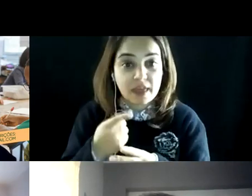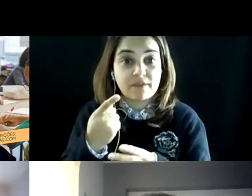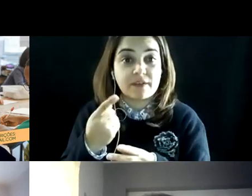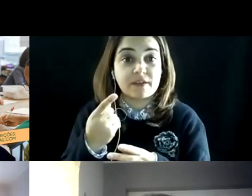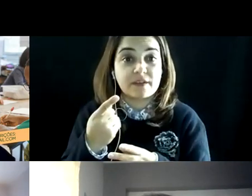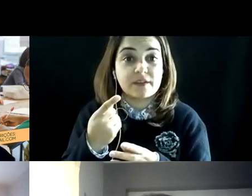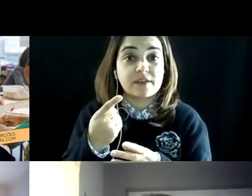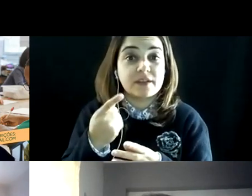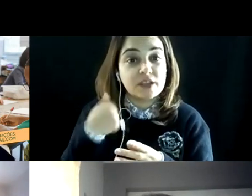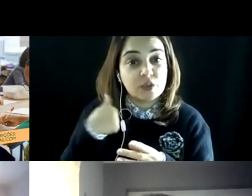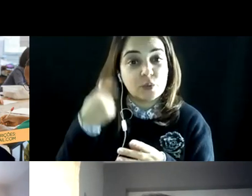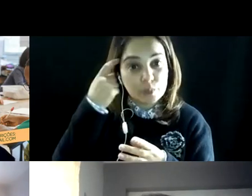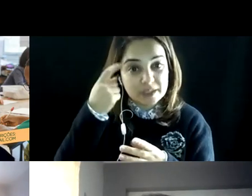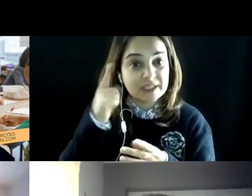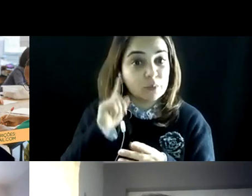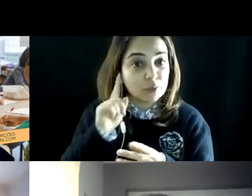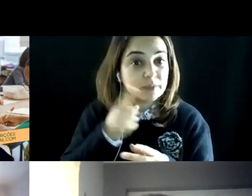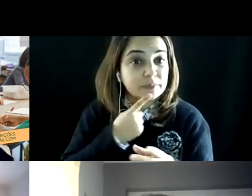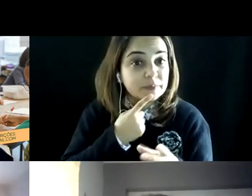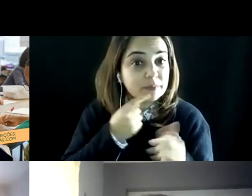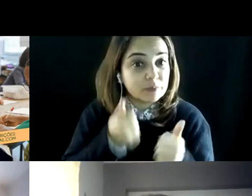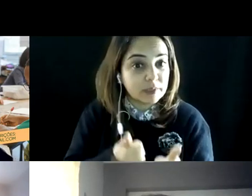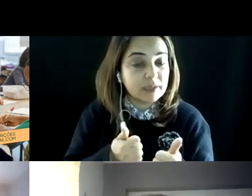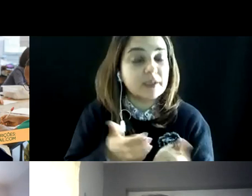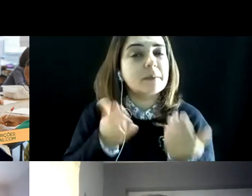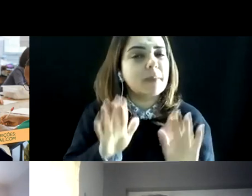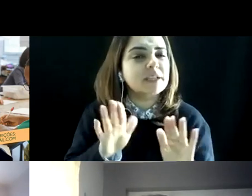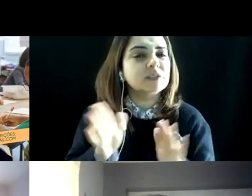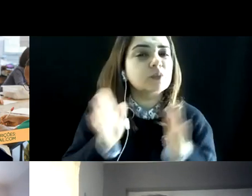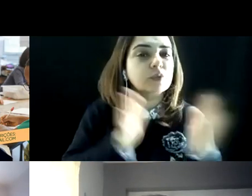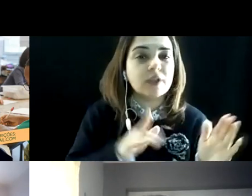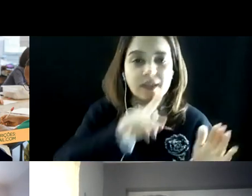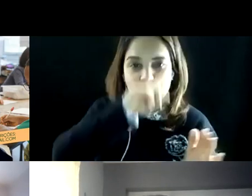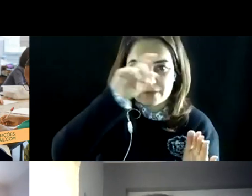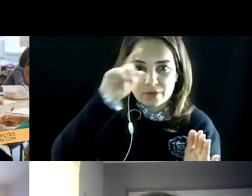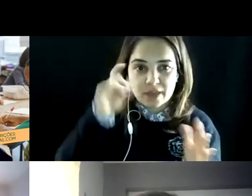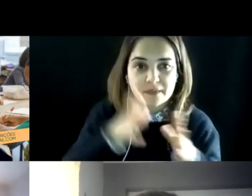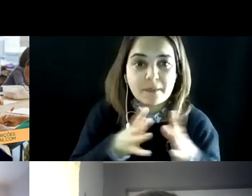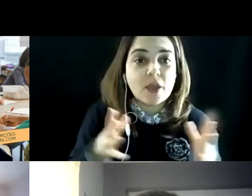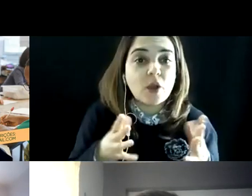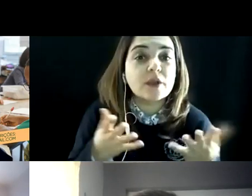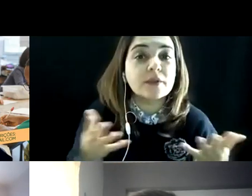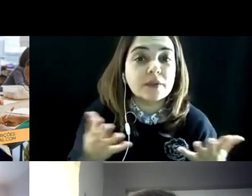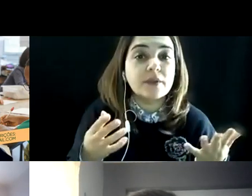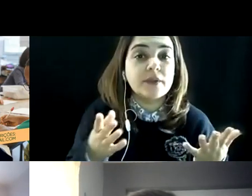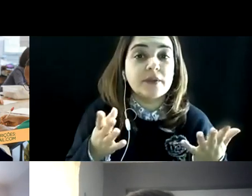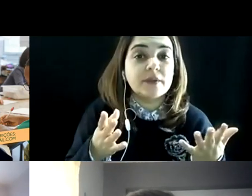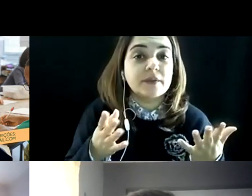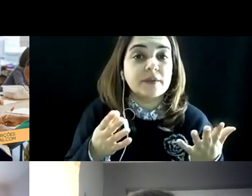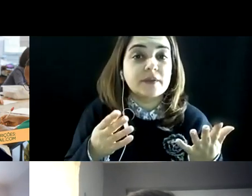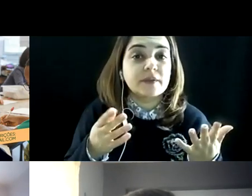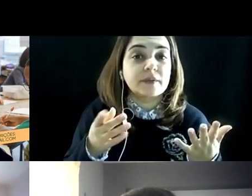penso que é importante percebermos isto. Por outro lado, e a dificuldade maior que existe, e que já